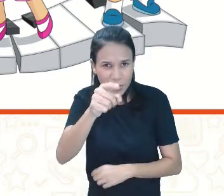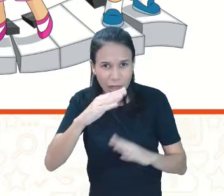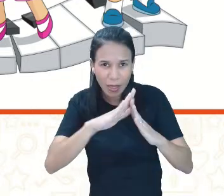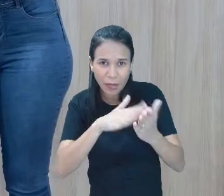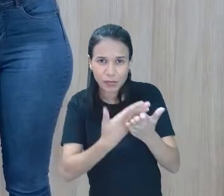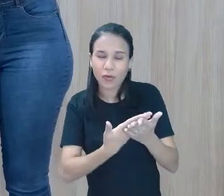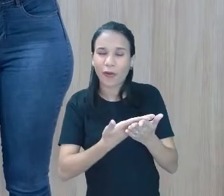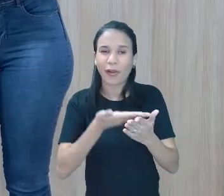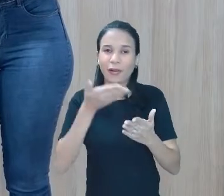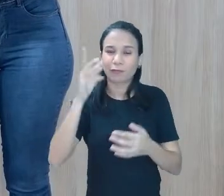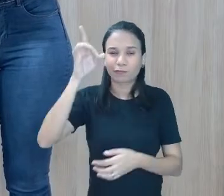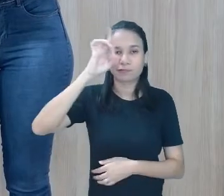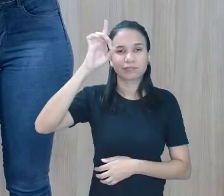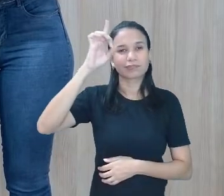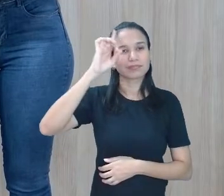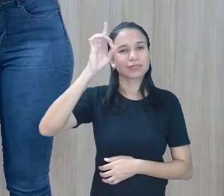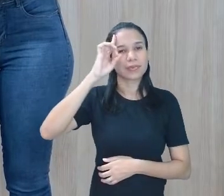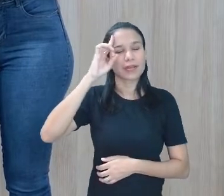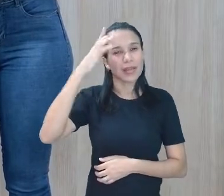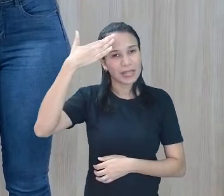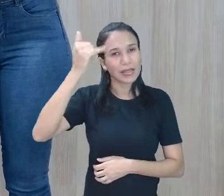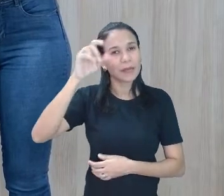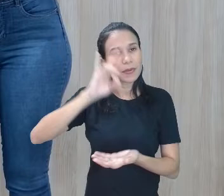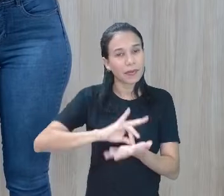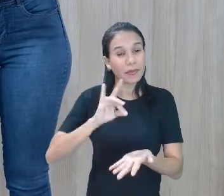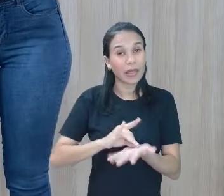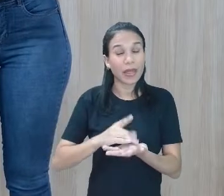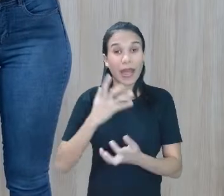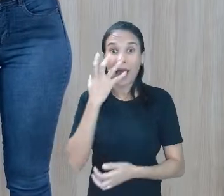sua experiência aí na escola no dia a dia, né? A gente sabe o